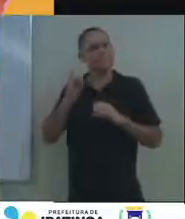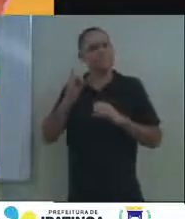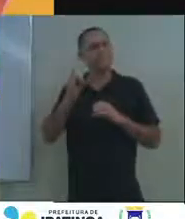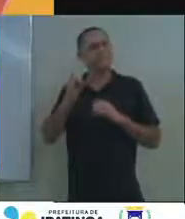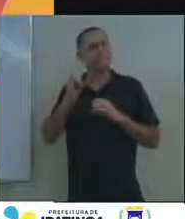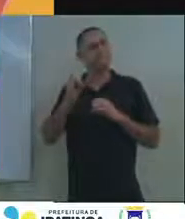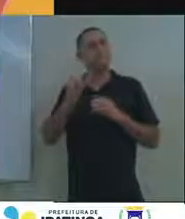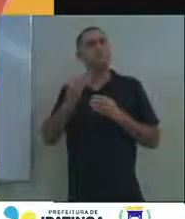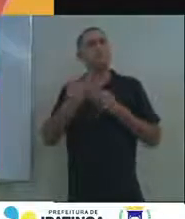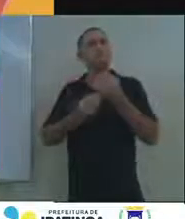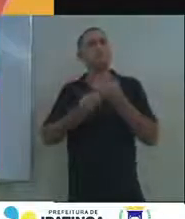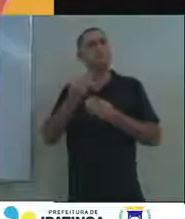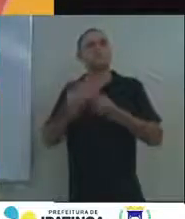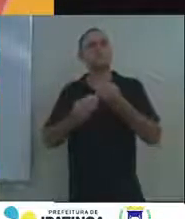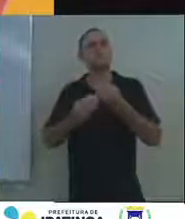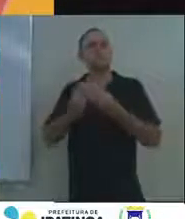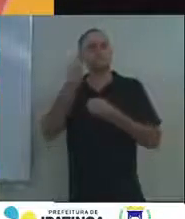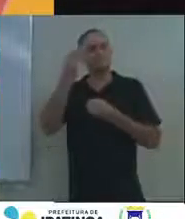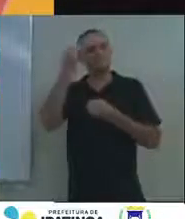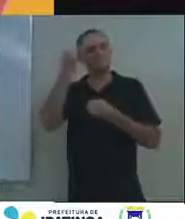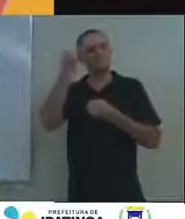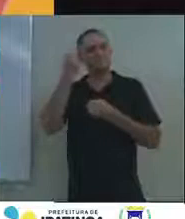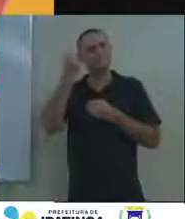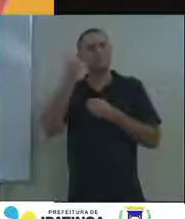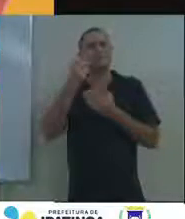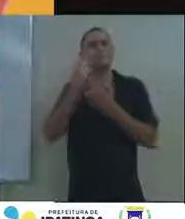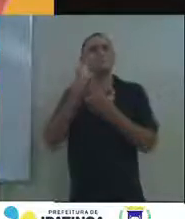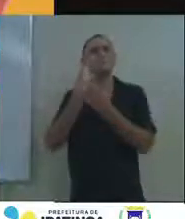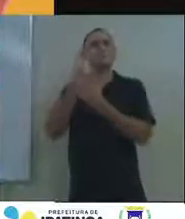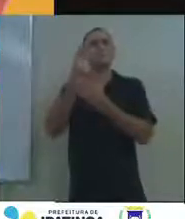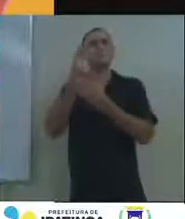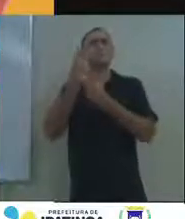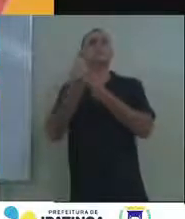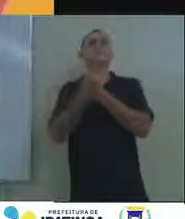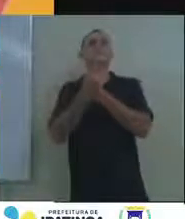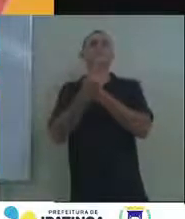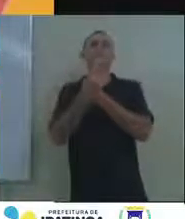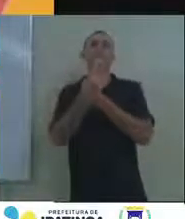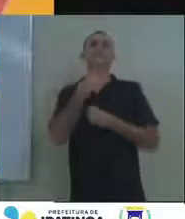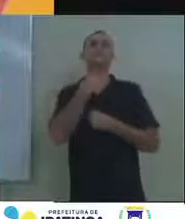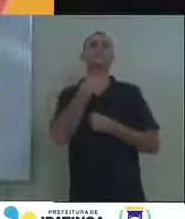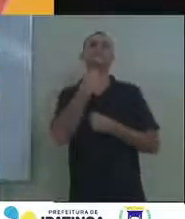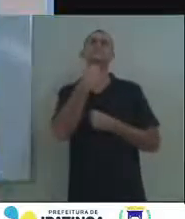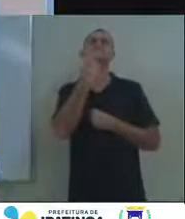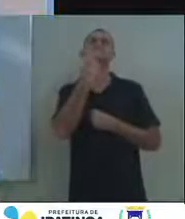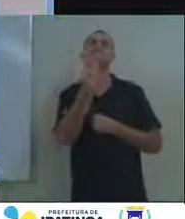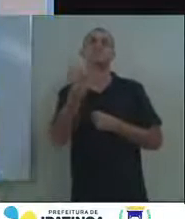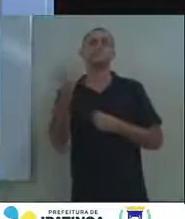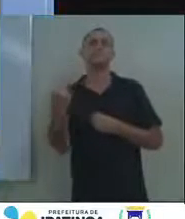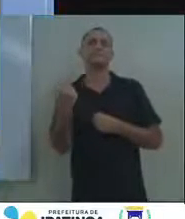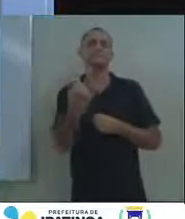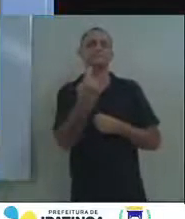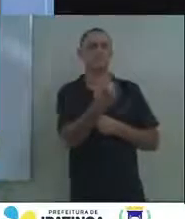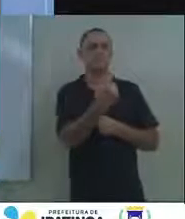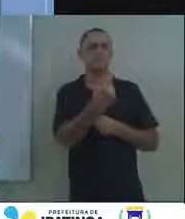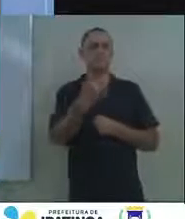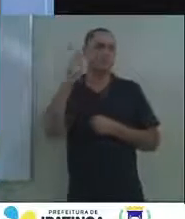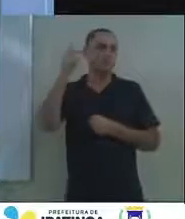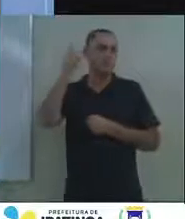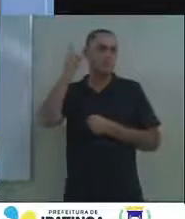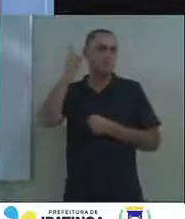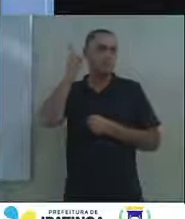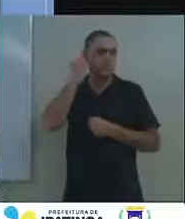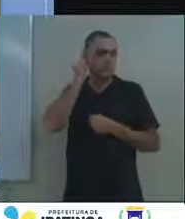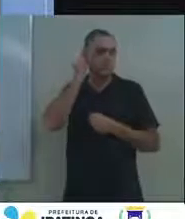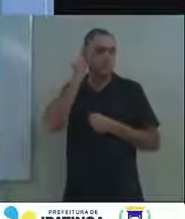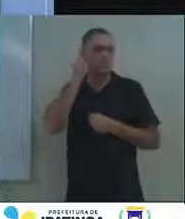gente entender o impacto do cuidado da nossa voz. Tá? Eu vou só tirar aqui o meu áudio, vocês não vão ouvir a minha